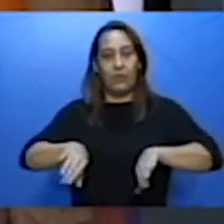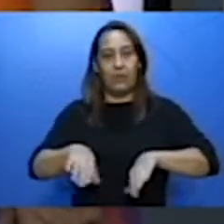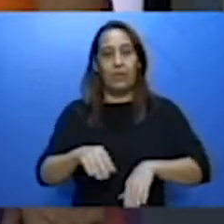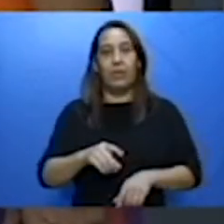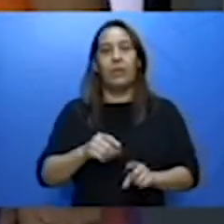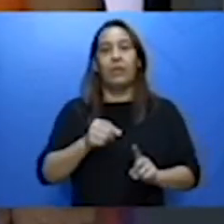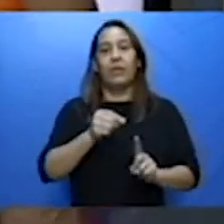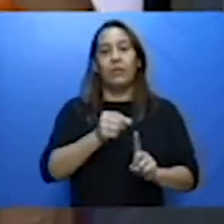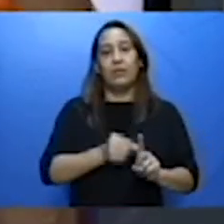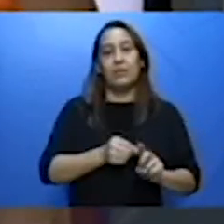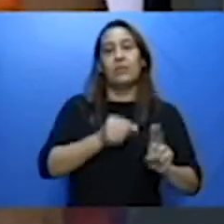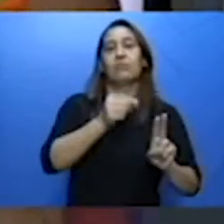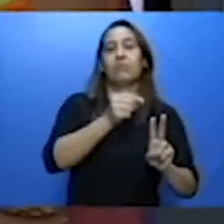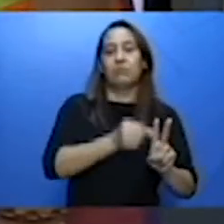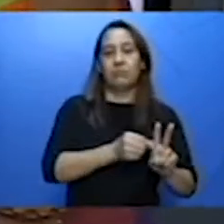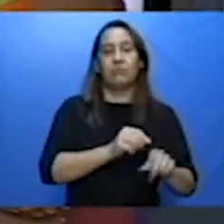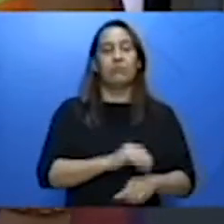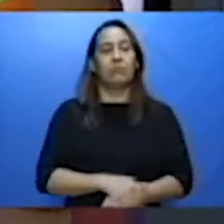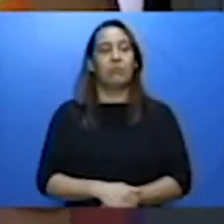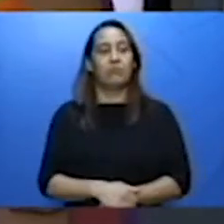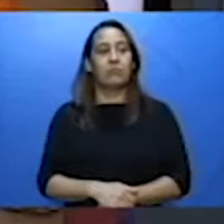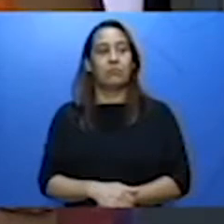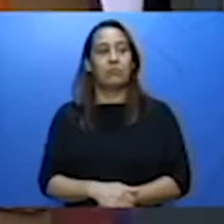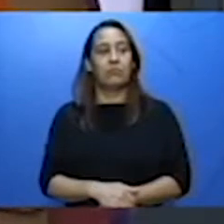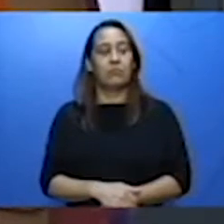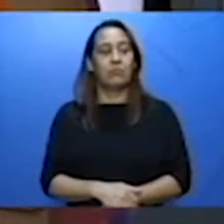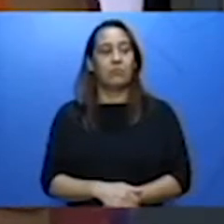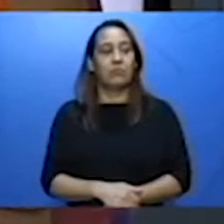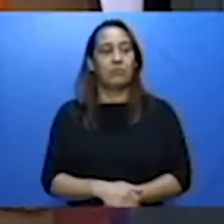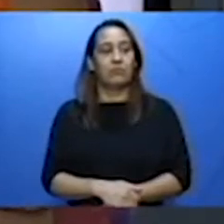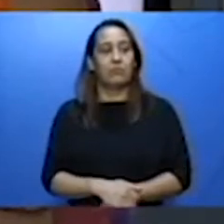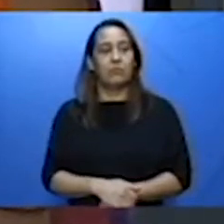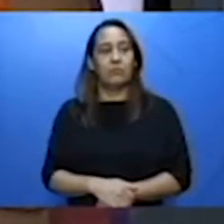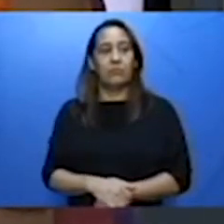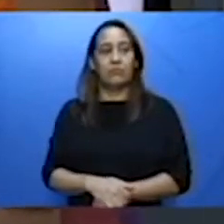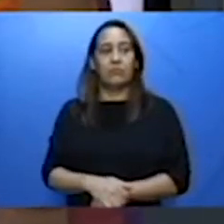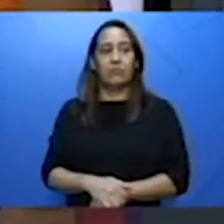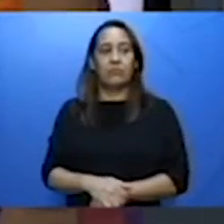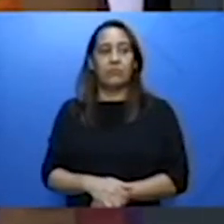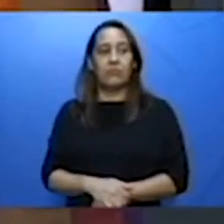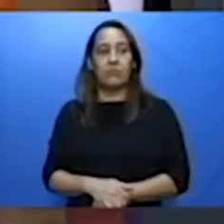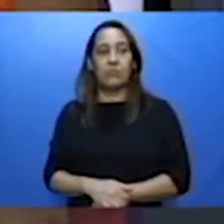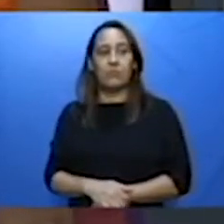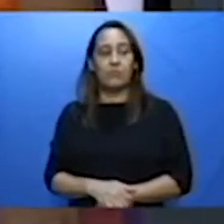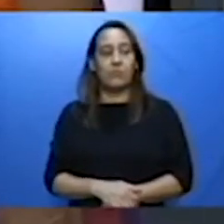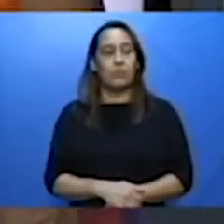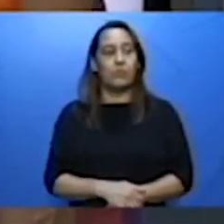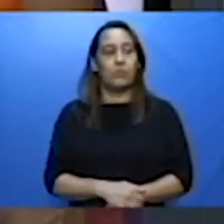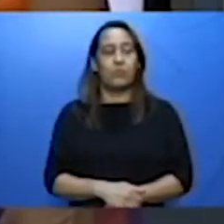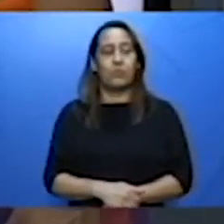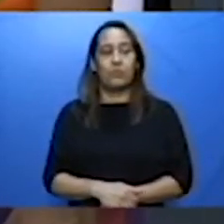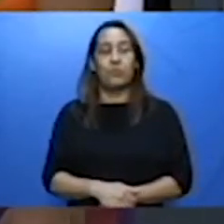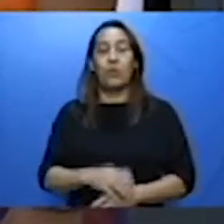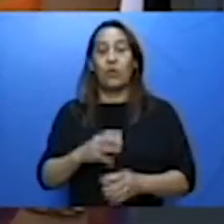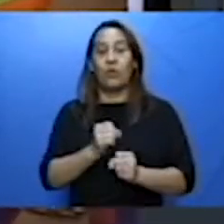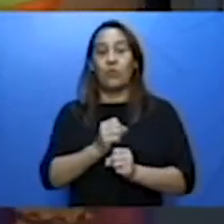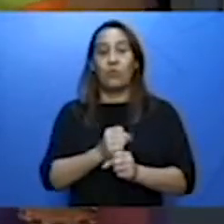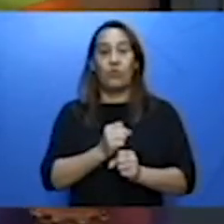unidade, ficou na unidade. E as 8 dezenas, que já estava tudo